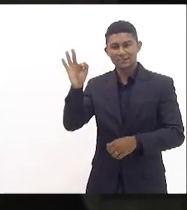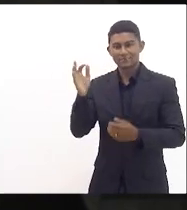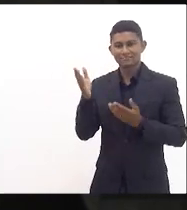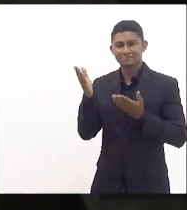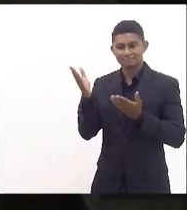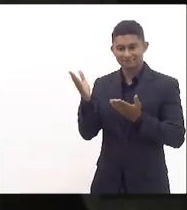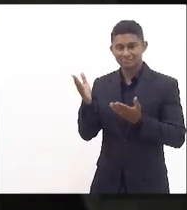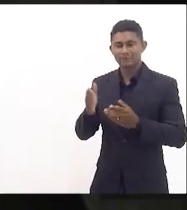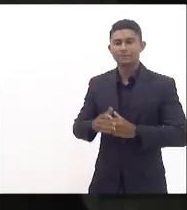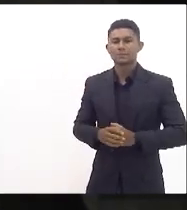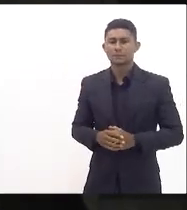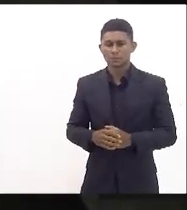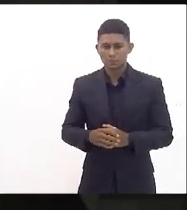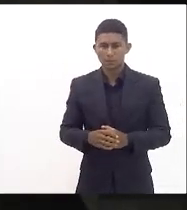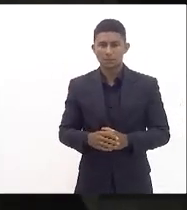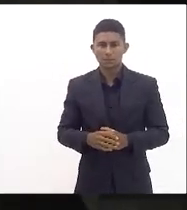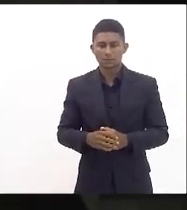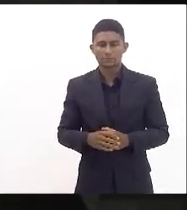para